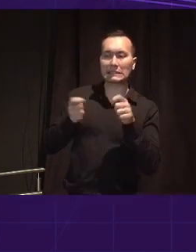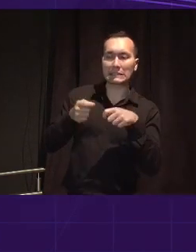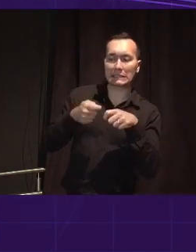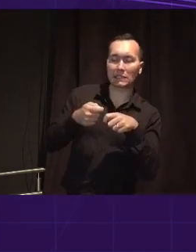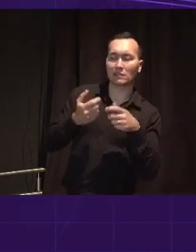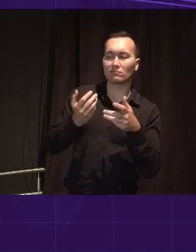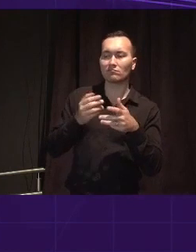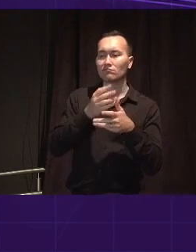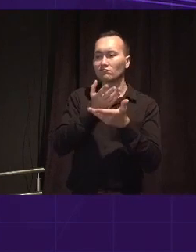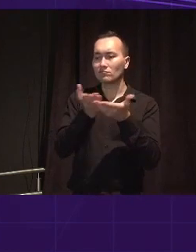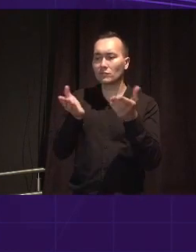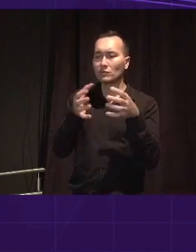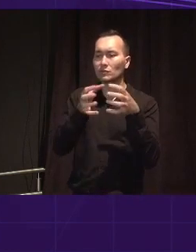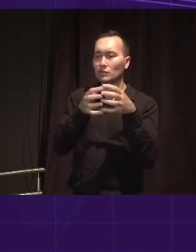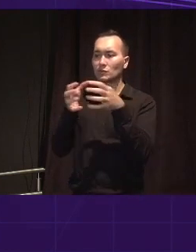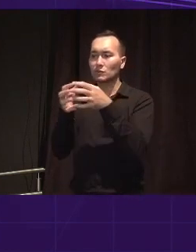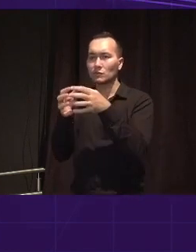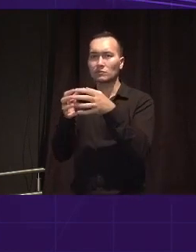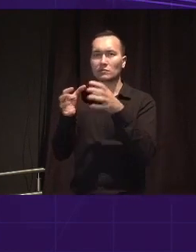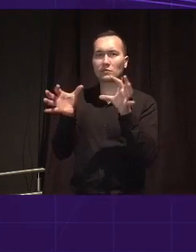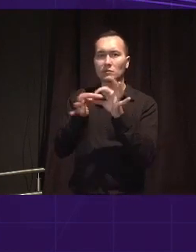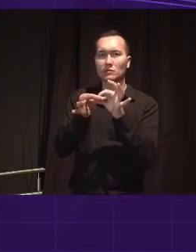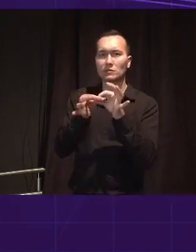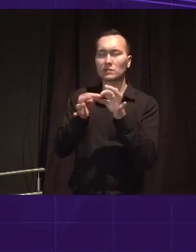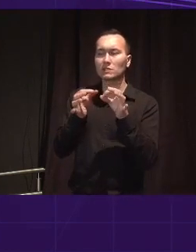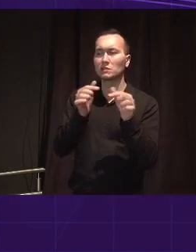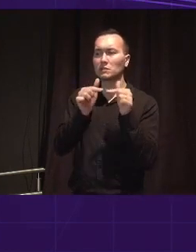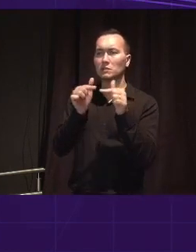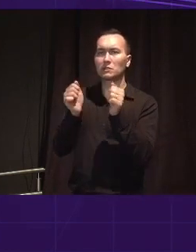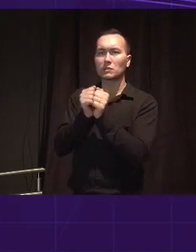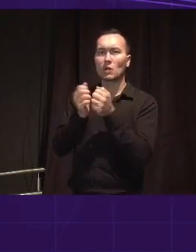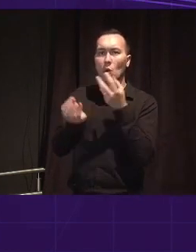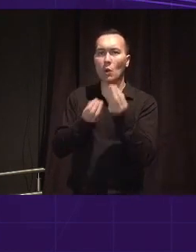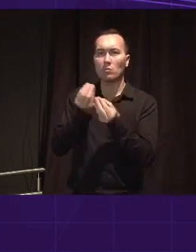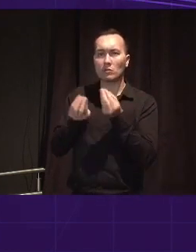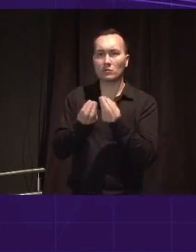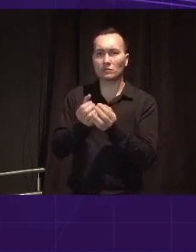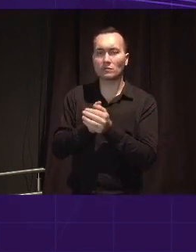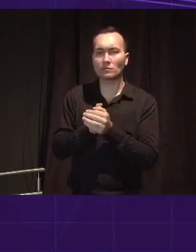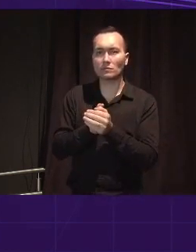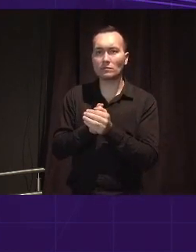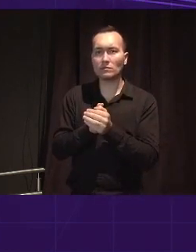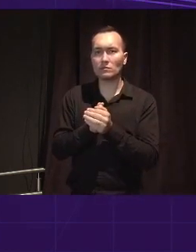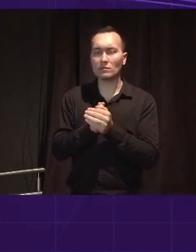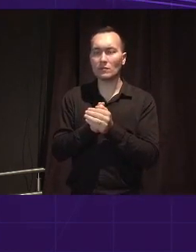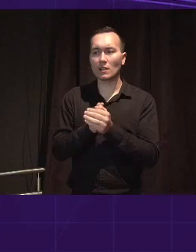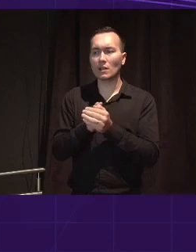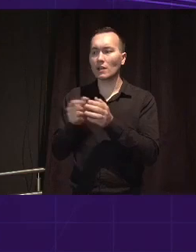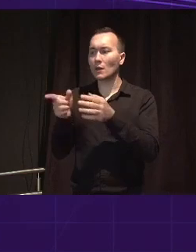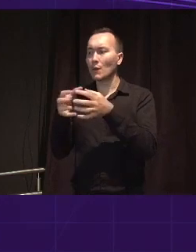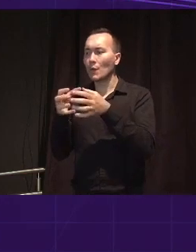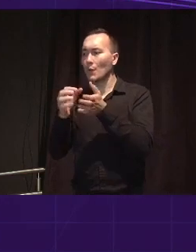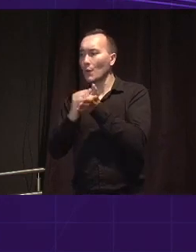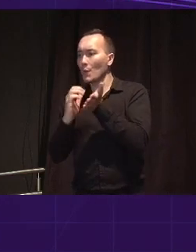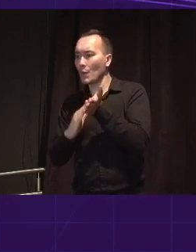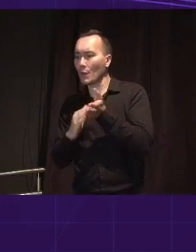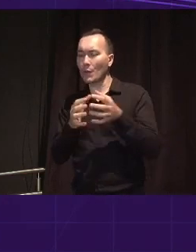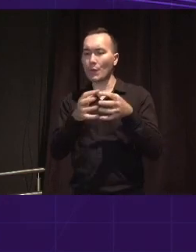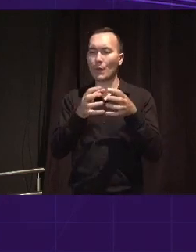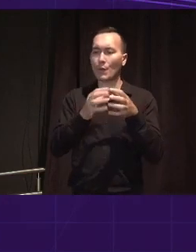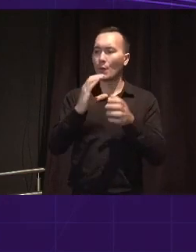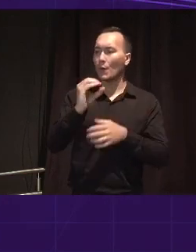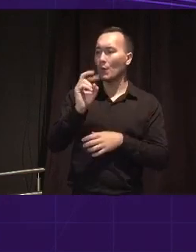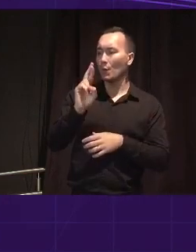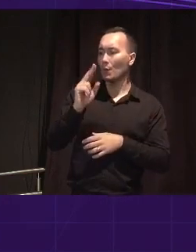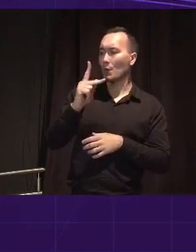de convergência, né? Um time de Product Operations e um time de agilidade. E a gente descobriu muito nesse ano